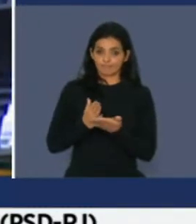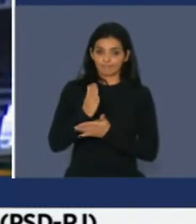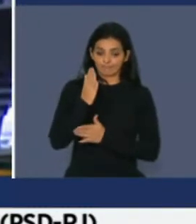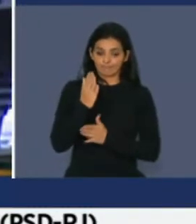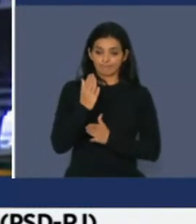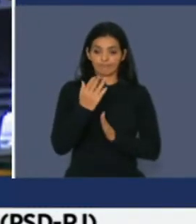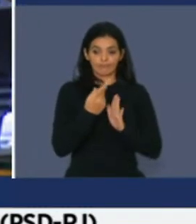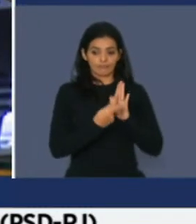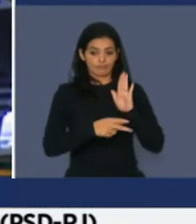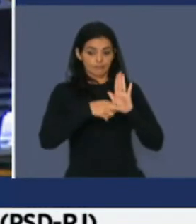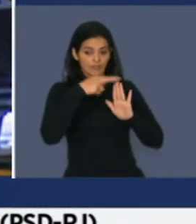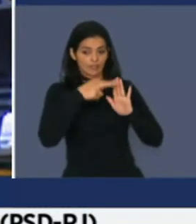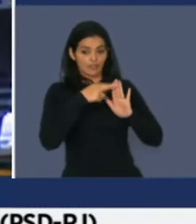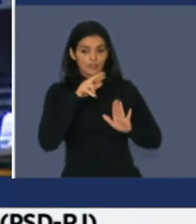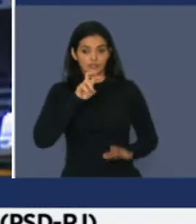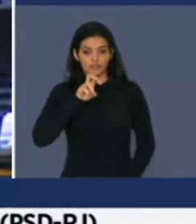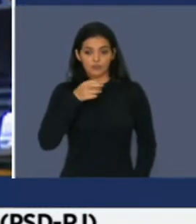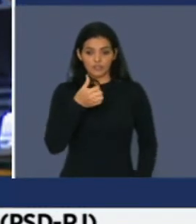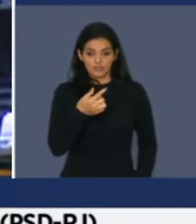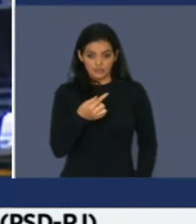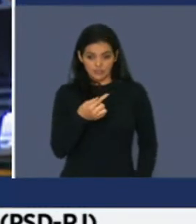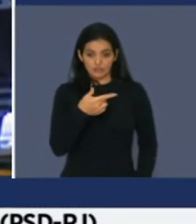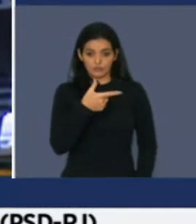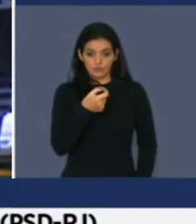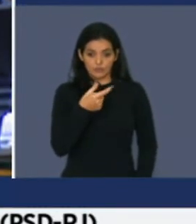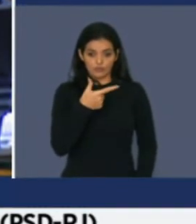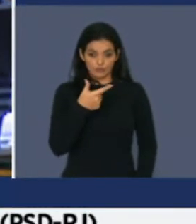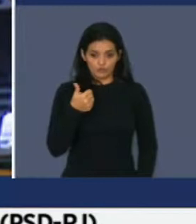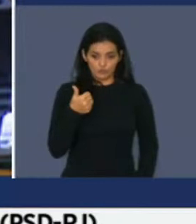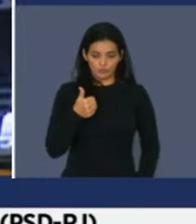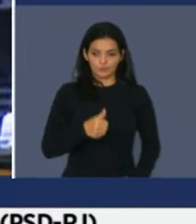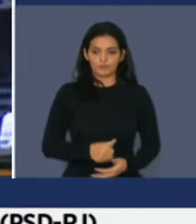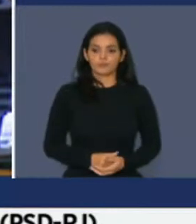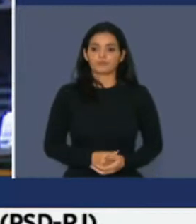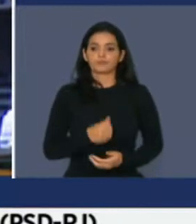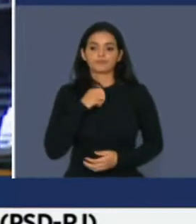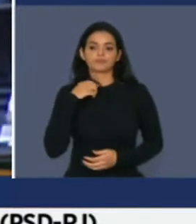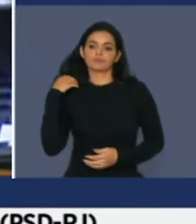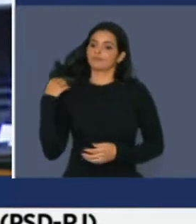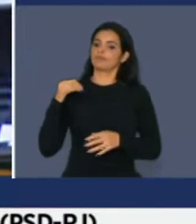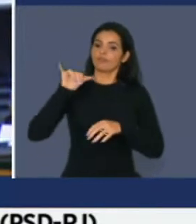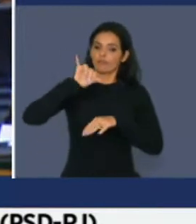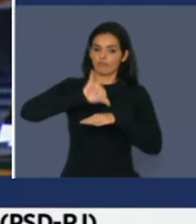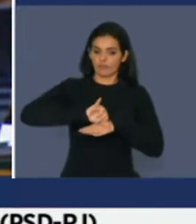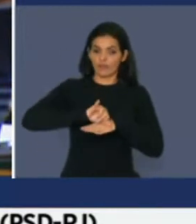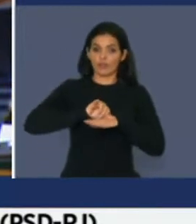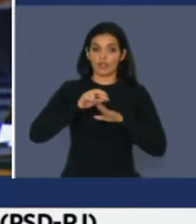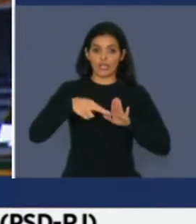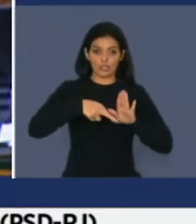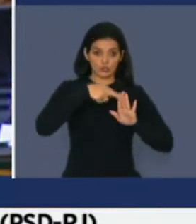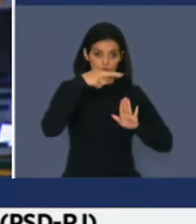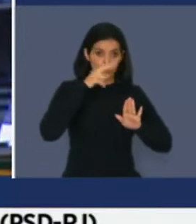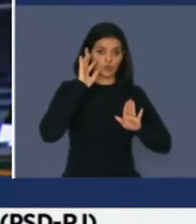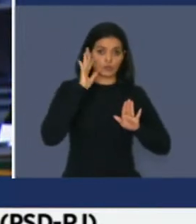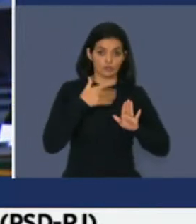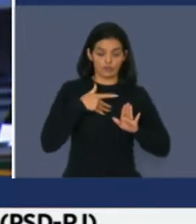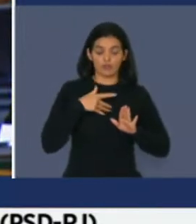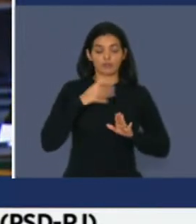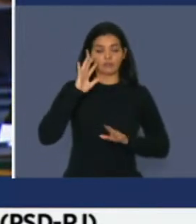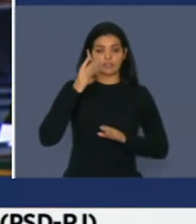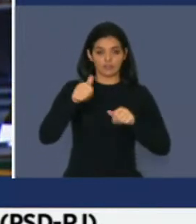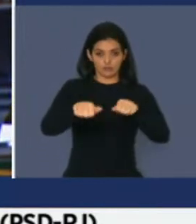de resolução número 57 de 2021. Sobre a mesa, a resolução que dá efeito à decisão do